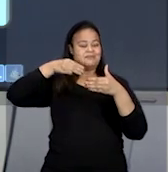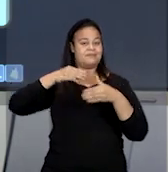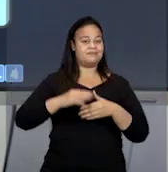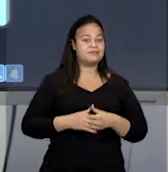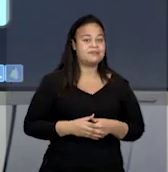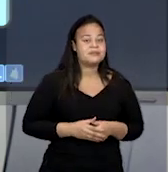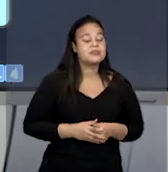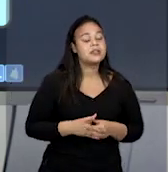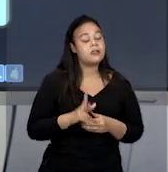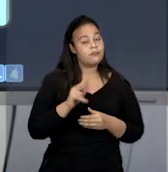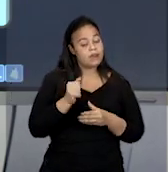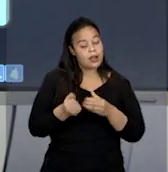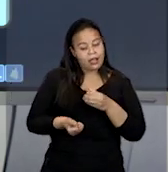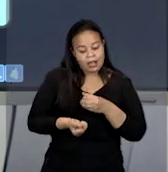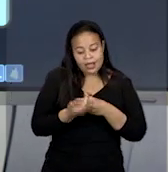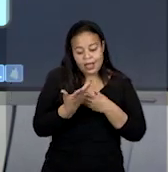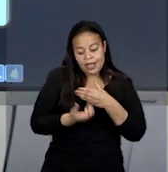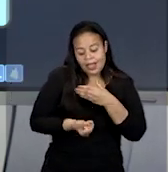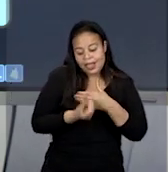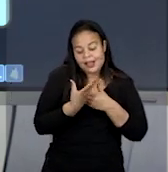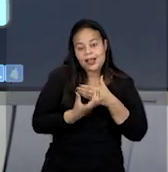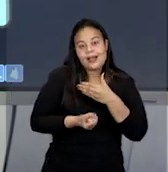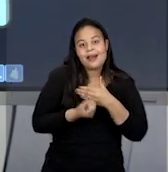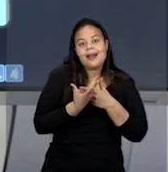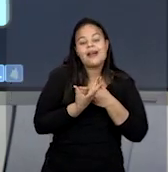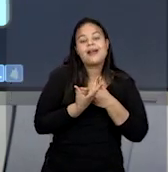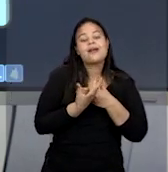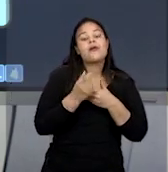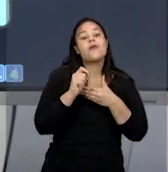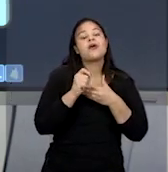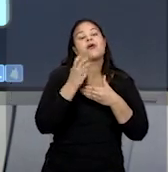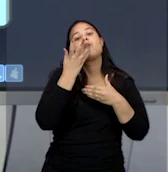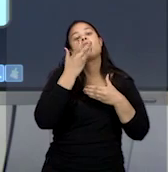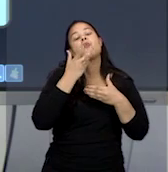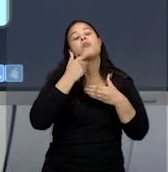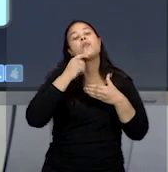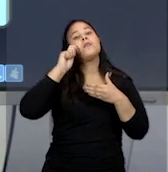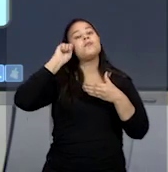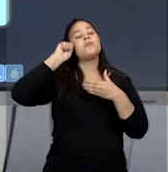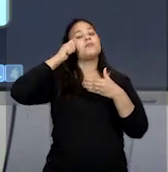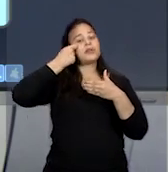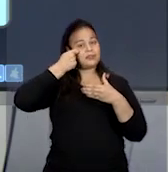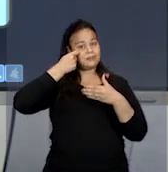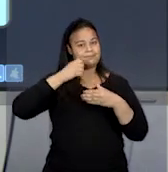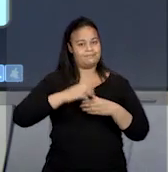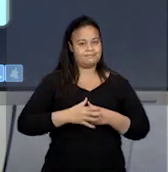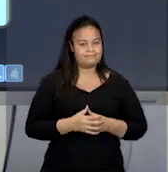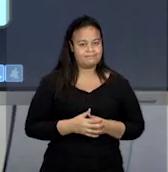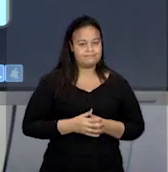vai produzir pelagem preta. Quando eu tenho aqui